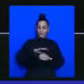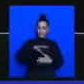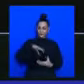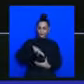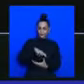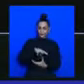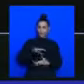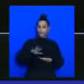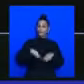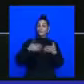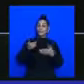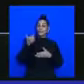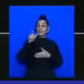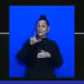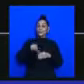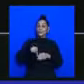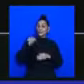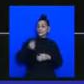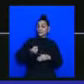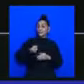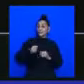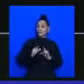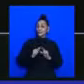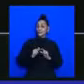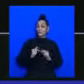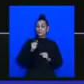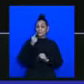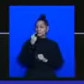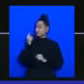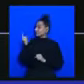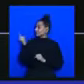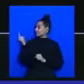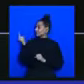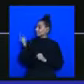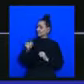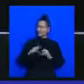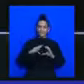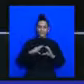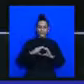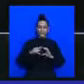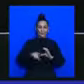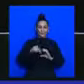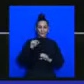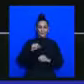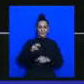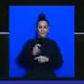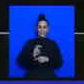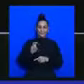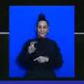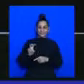Globo girando, qual será o próximo número? Bola sorteada, 55.